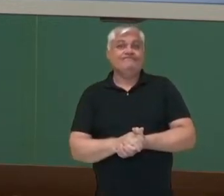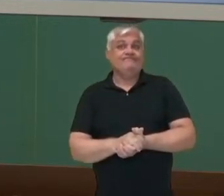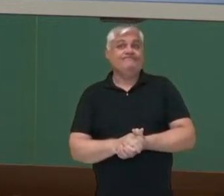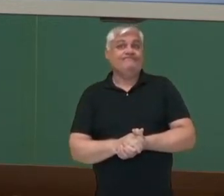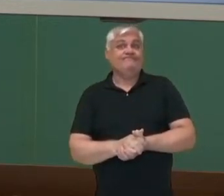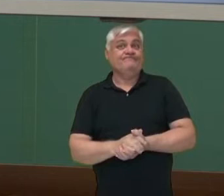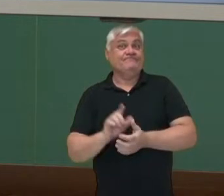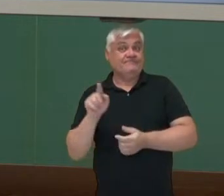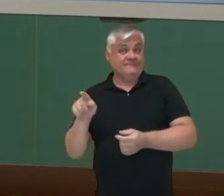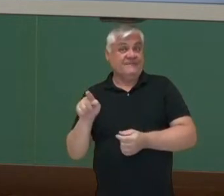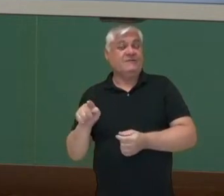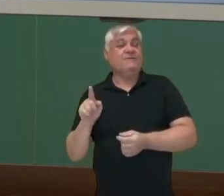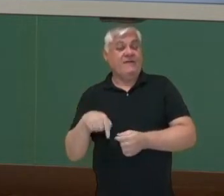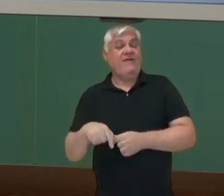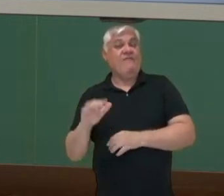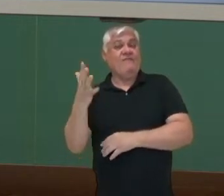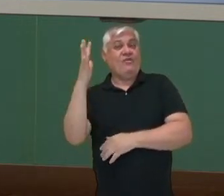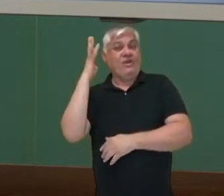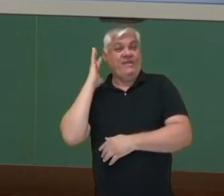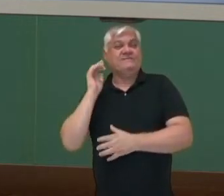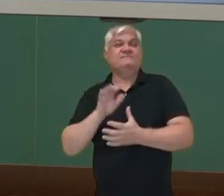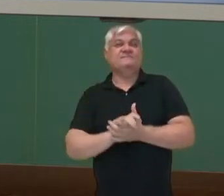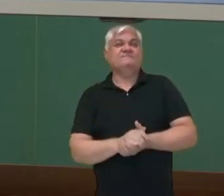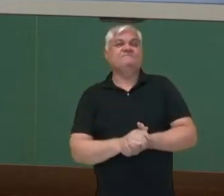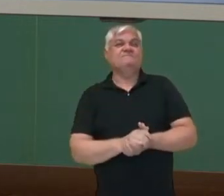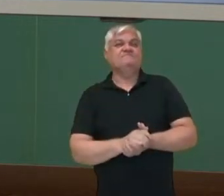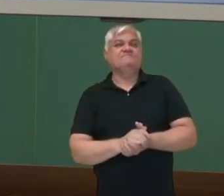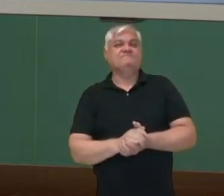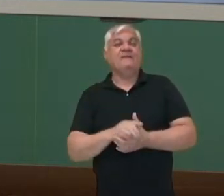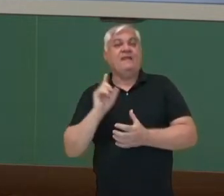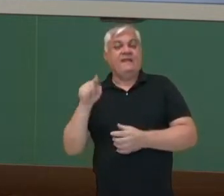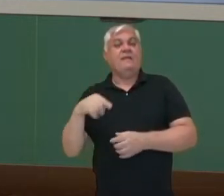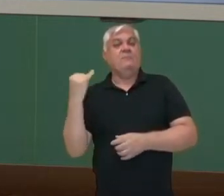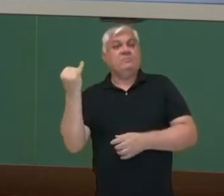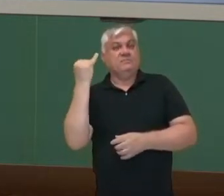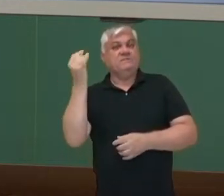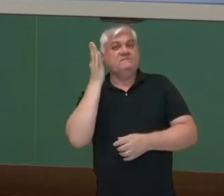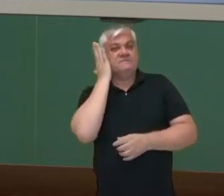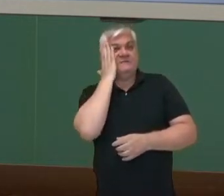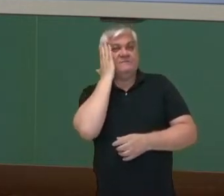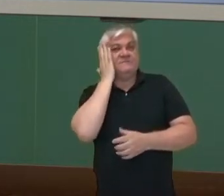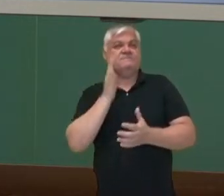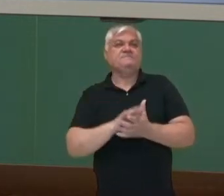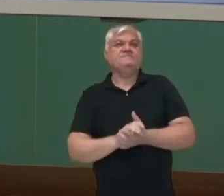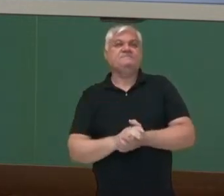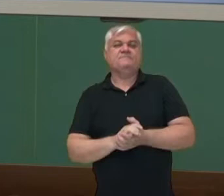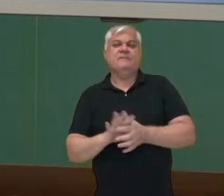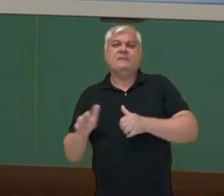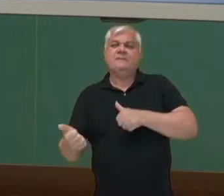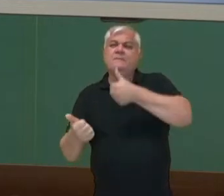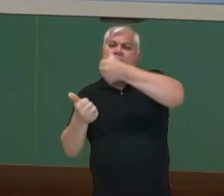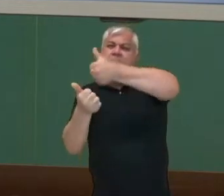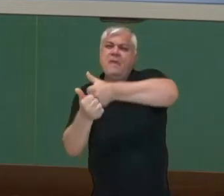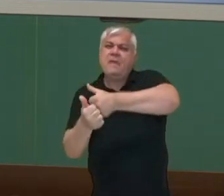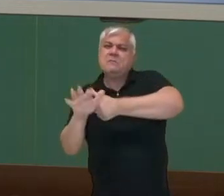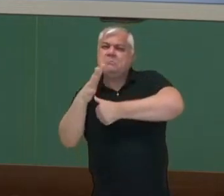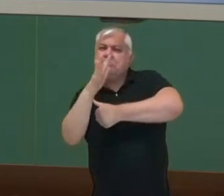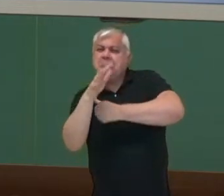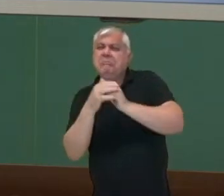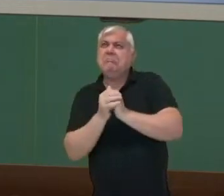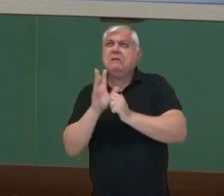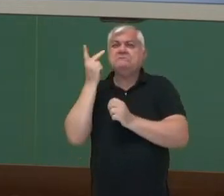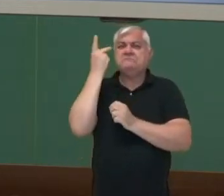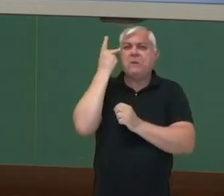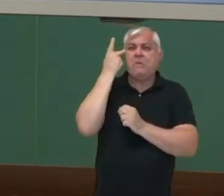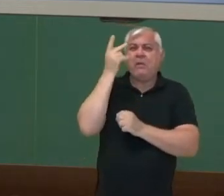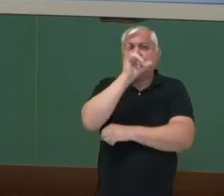relacionada ali à presença da floresta atlântica. Então é um fator bem importante. Hoje nós vamos ter mais nas áreas ali da Serra da Mantiqueira